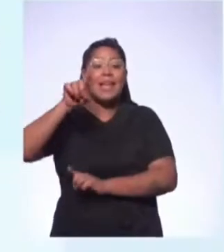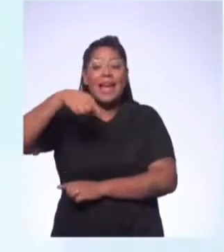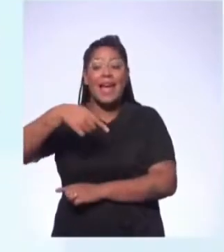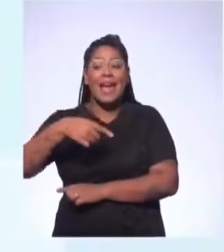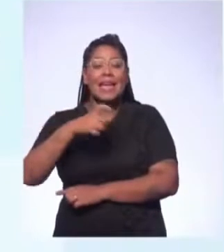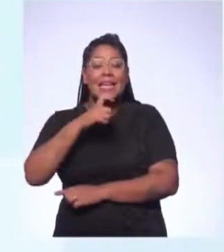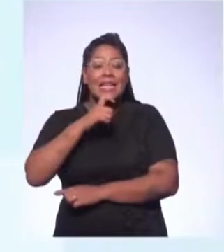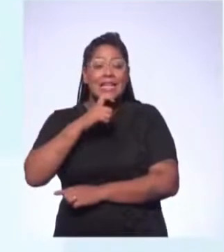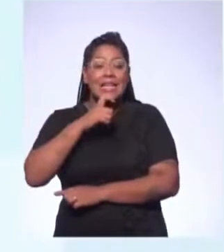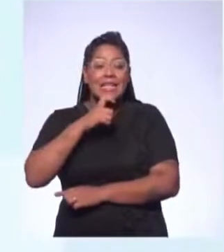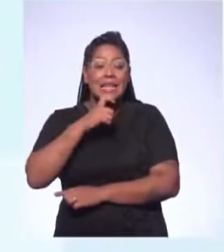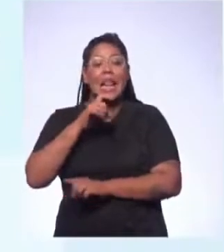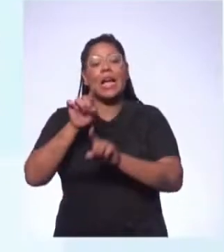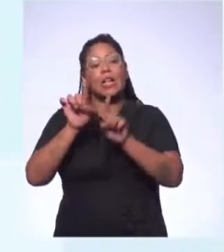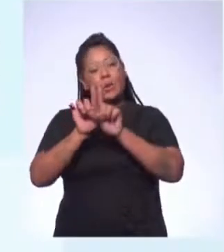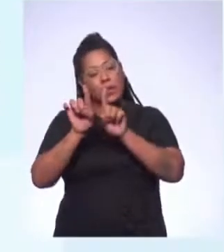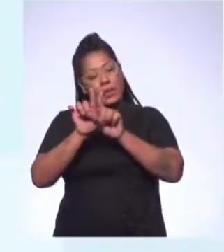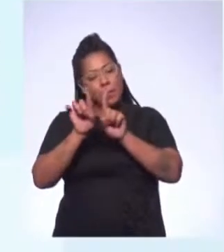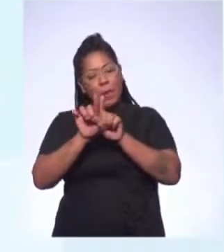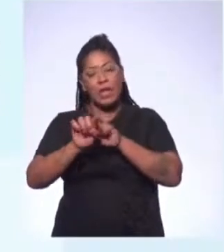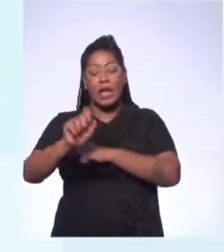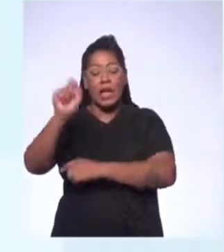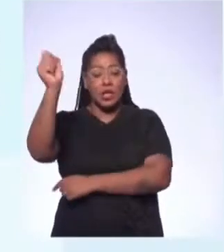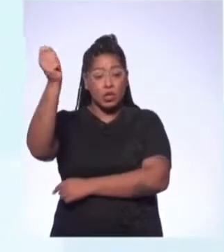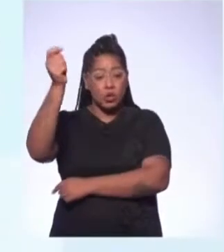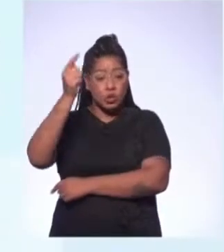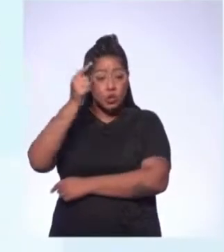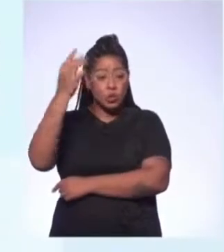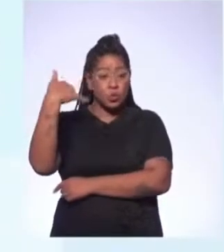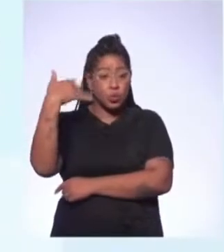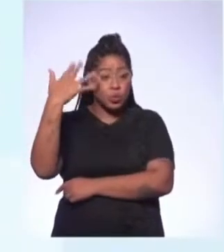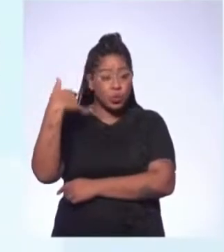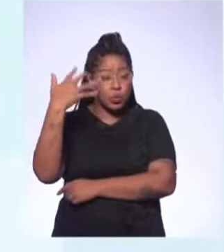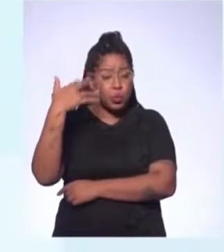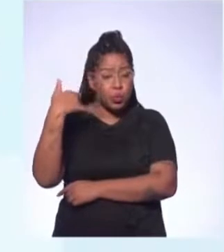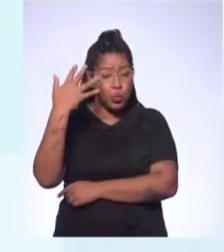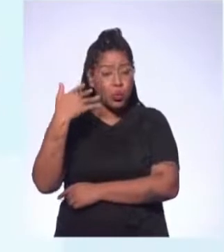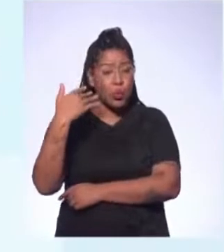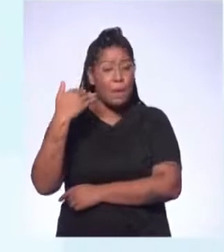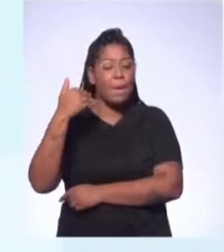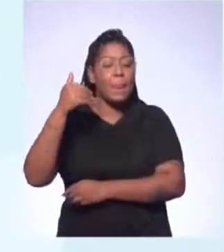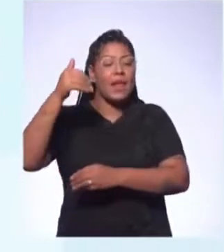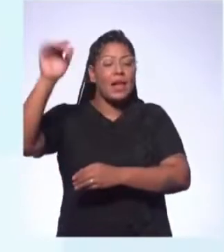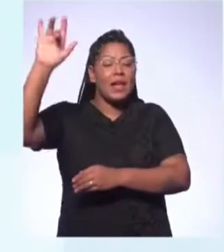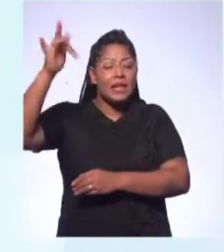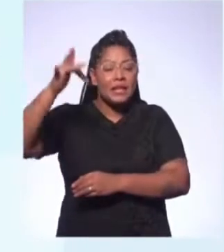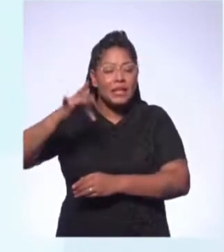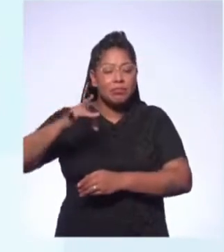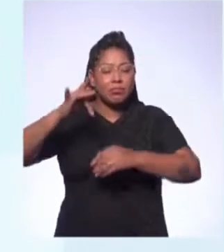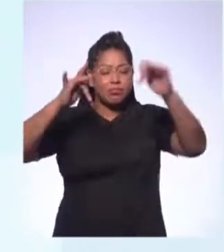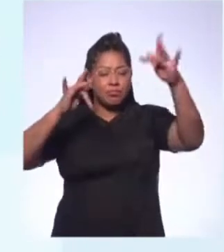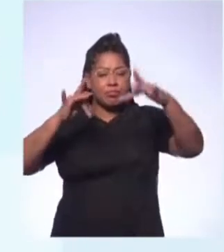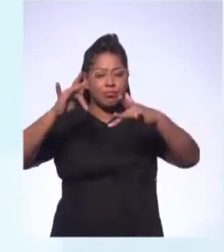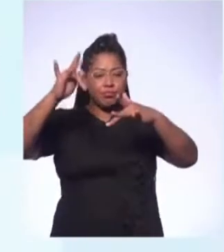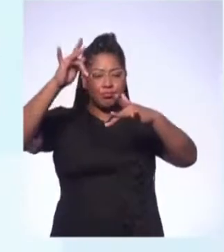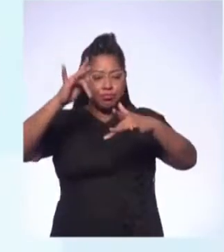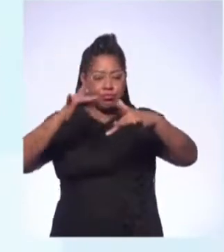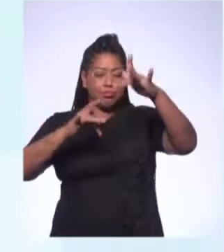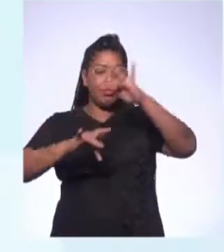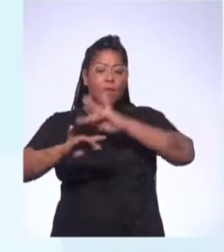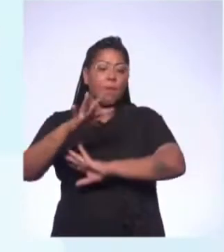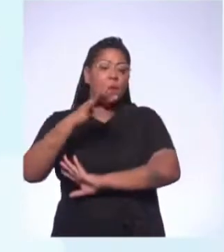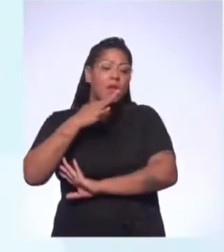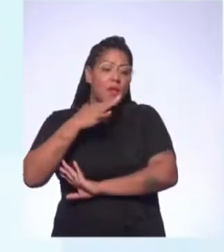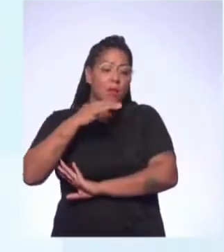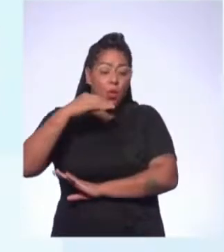densidade, mas não consegue converter essa energia para os objetos que movem ou que se movem nessa